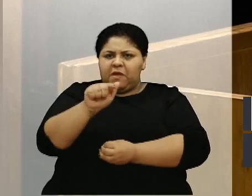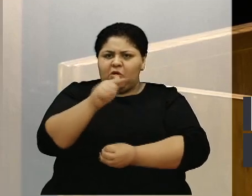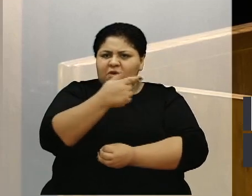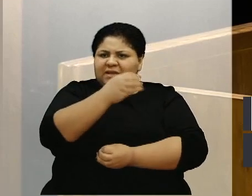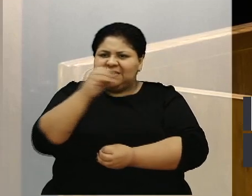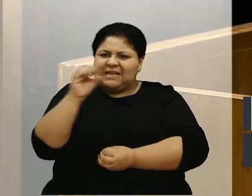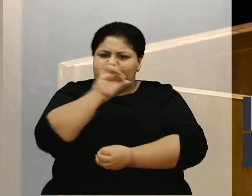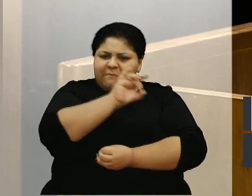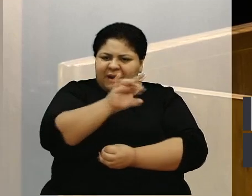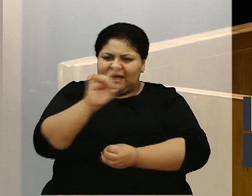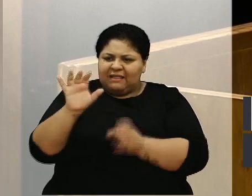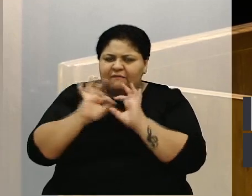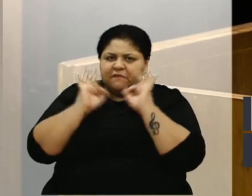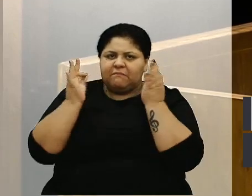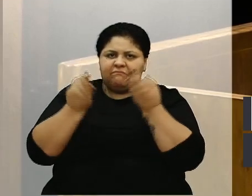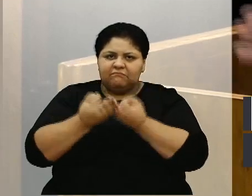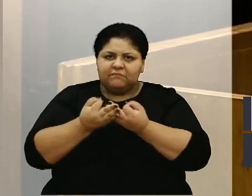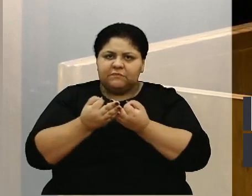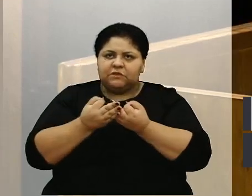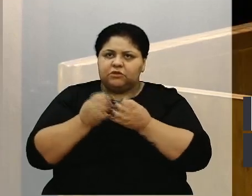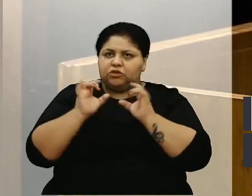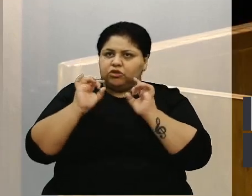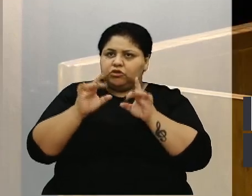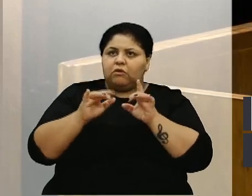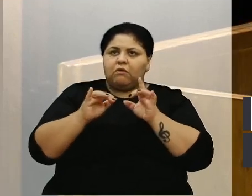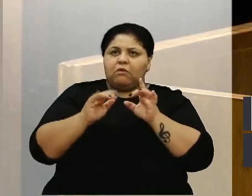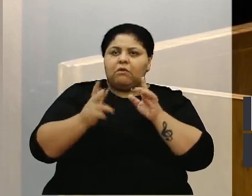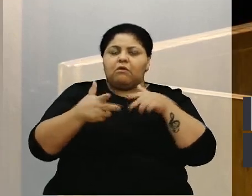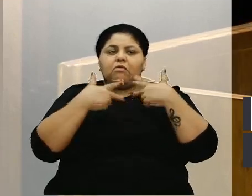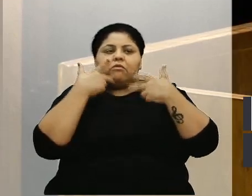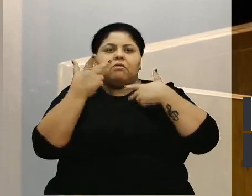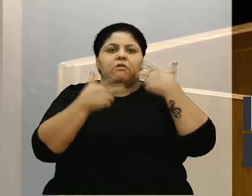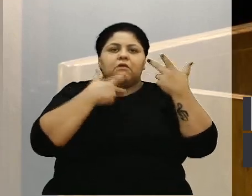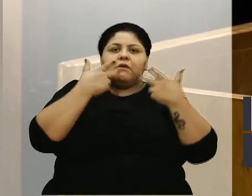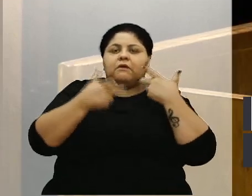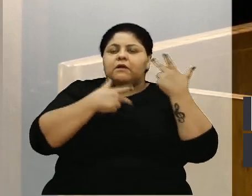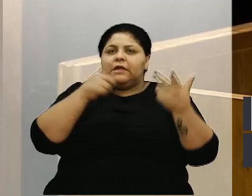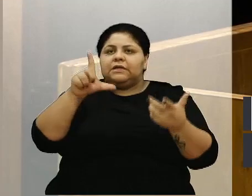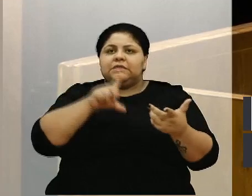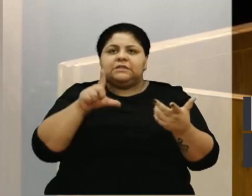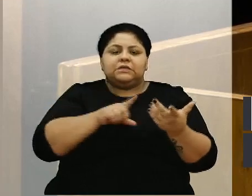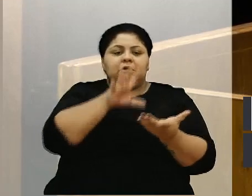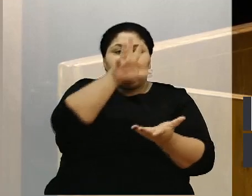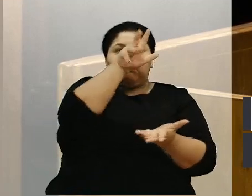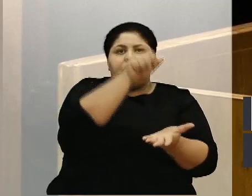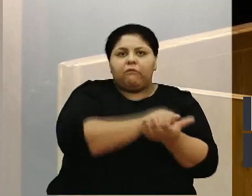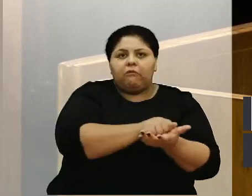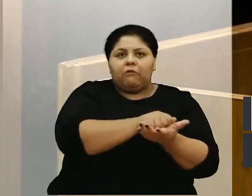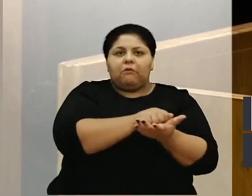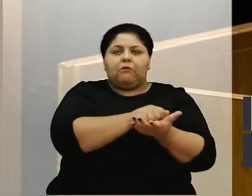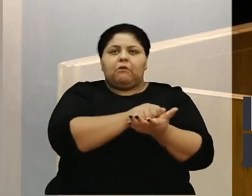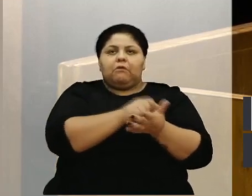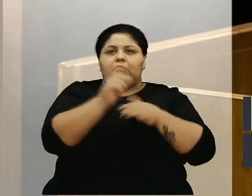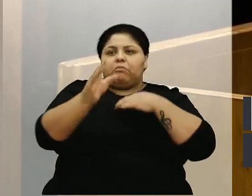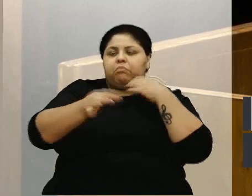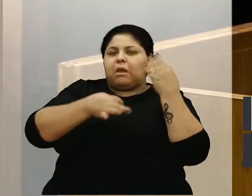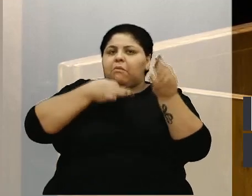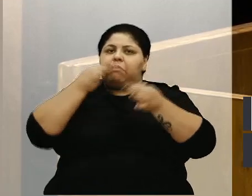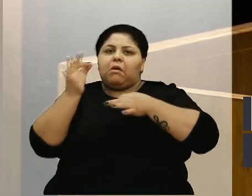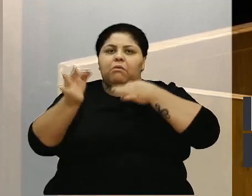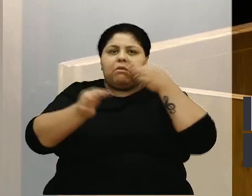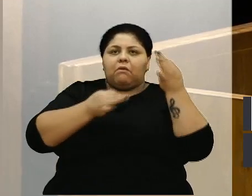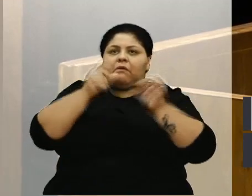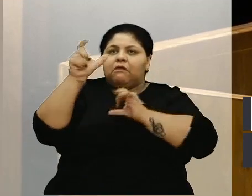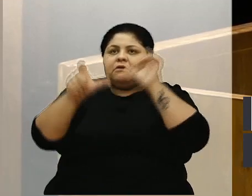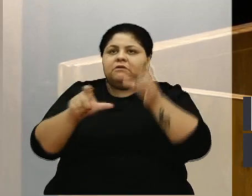família. E vem só com discurso, tem que se cadastrar, tem que fazer isso, tem que fazer aquilo. As